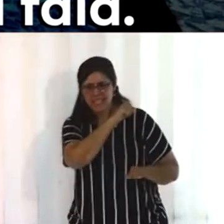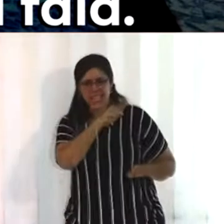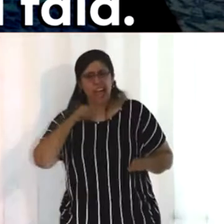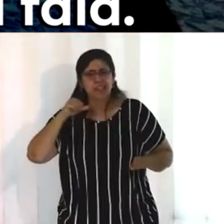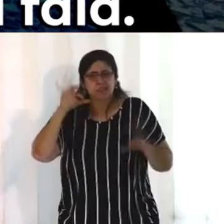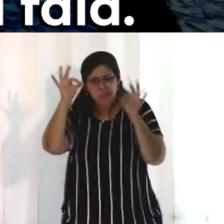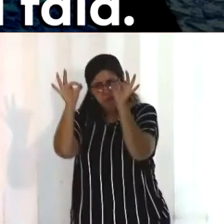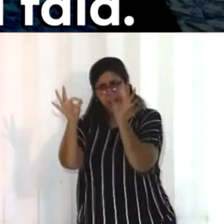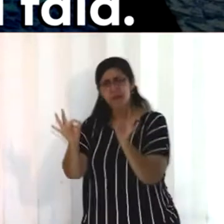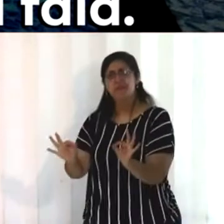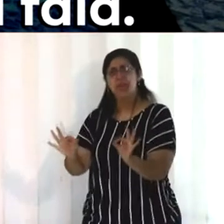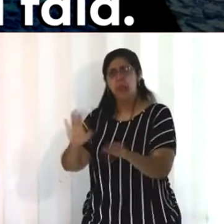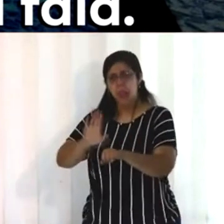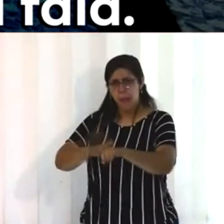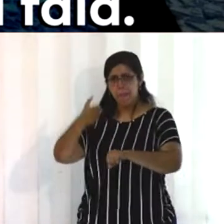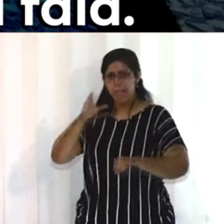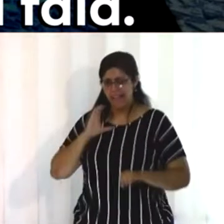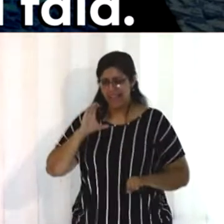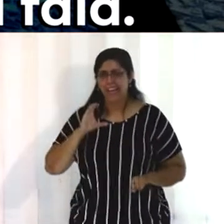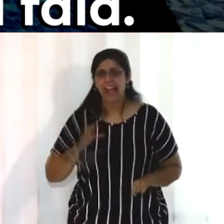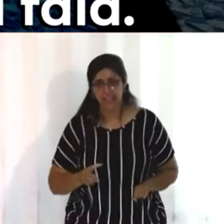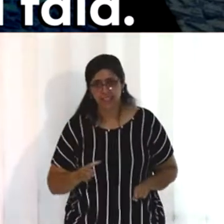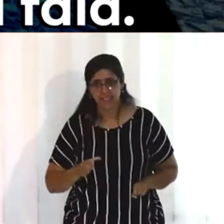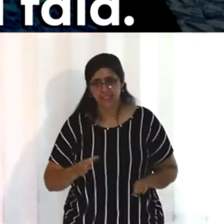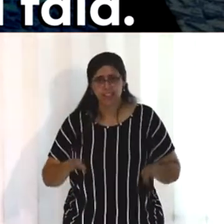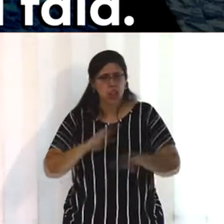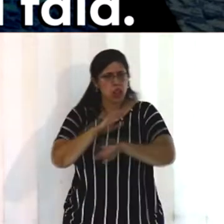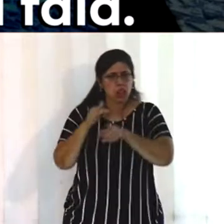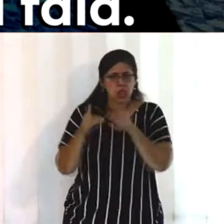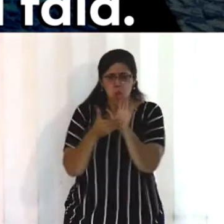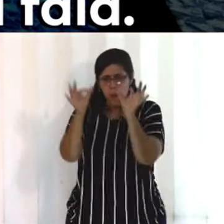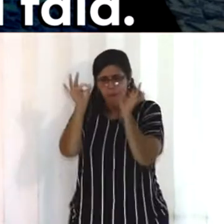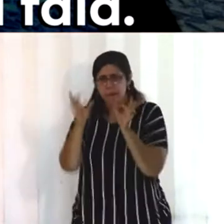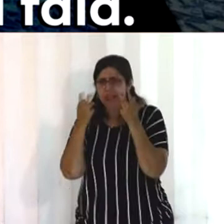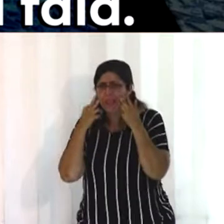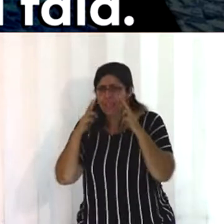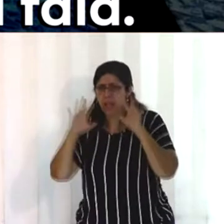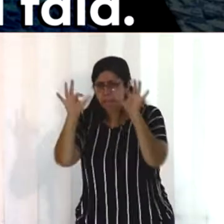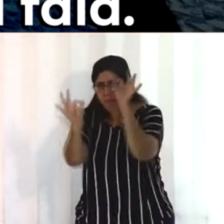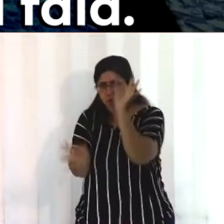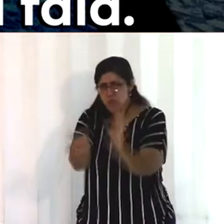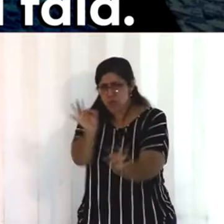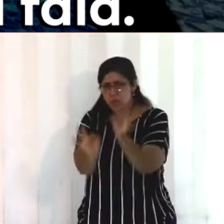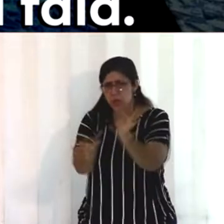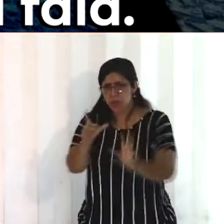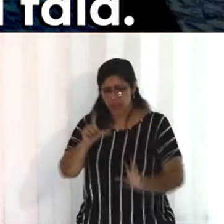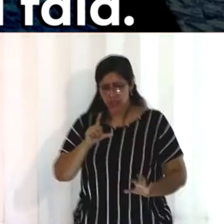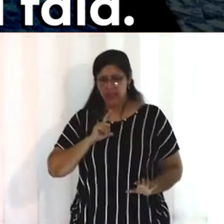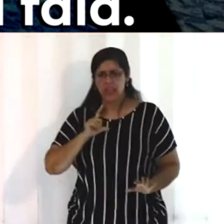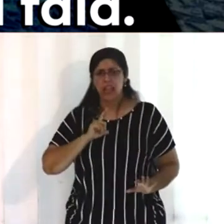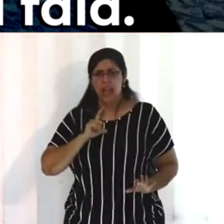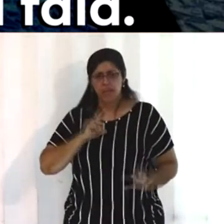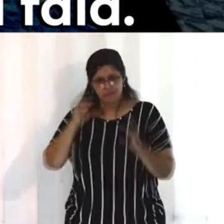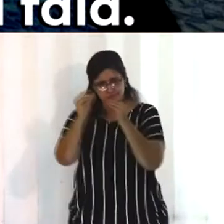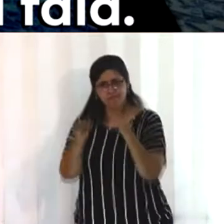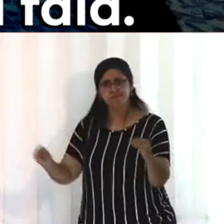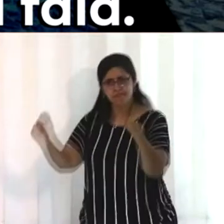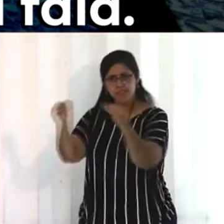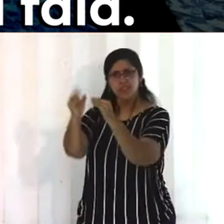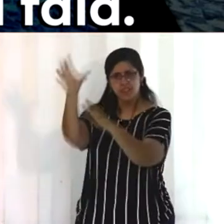sacrifício do que Caim, pelo qual obteve testemunho de ser justo, tendo a aprovação de Deus quanto às